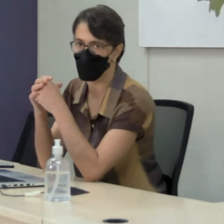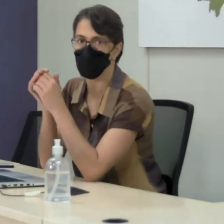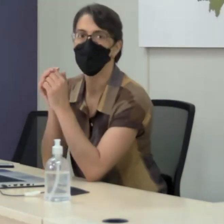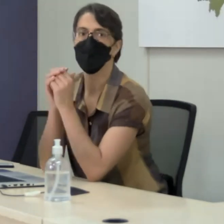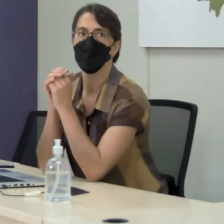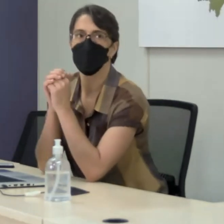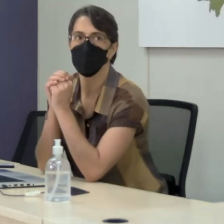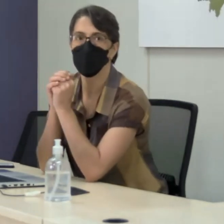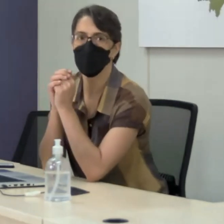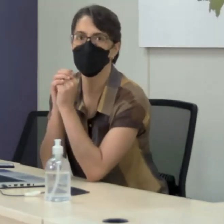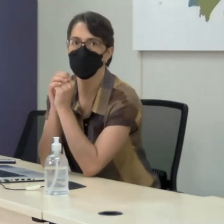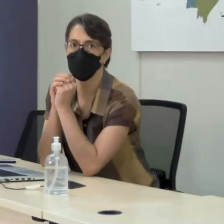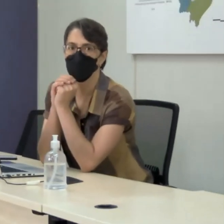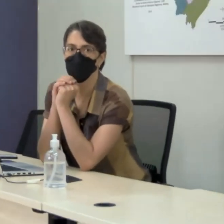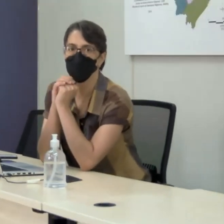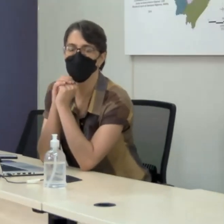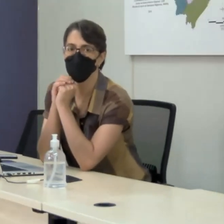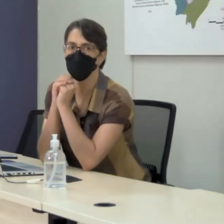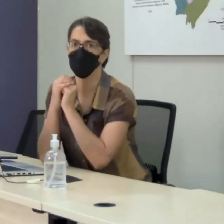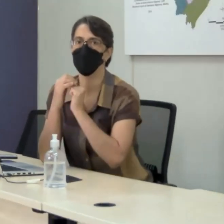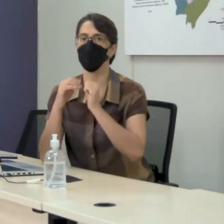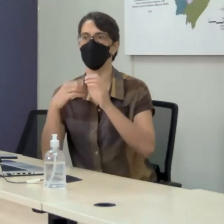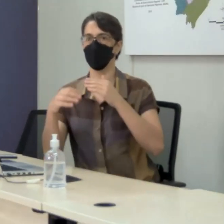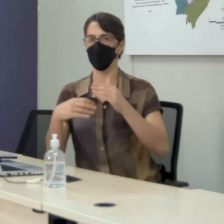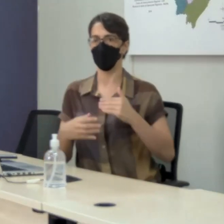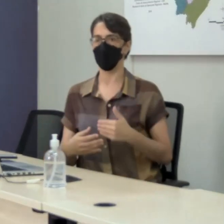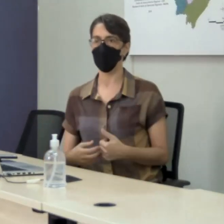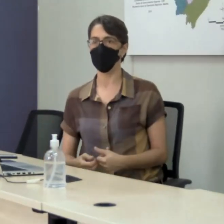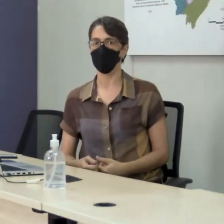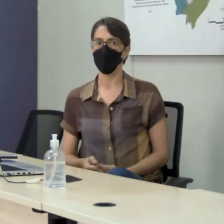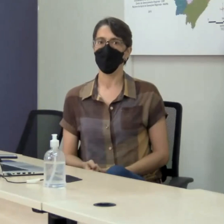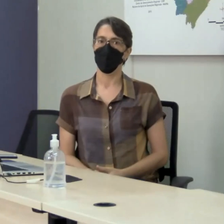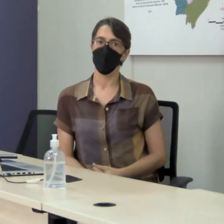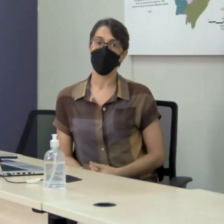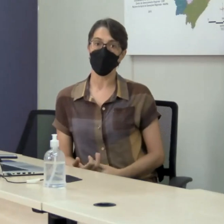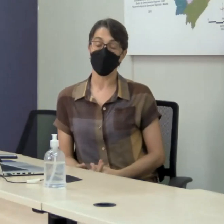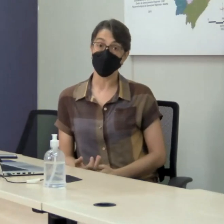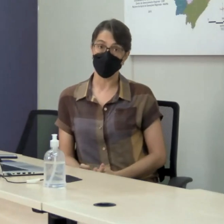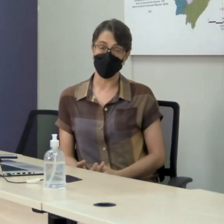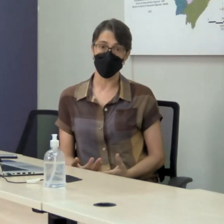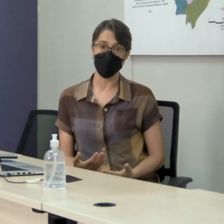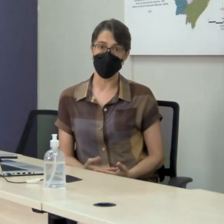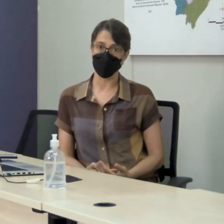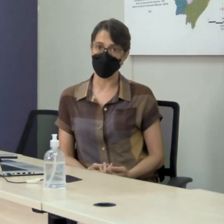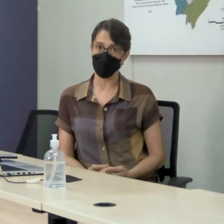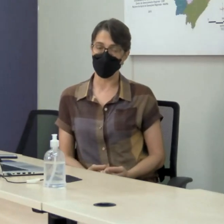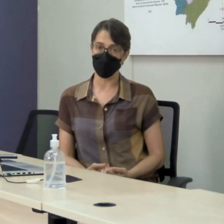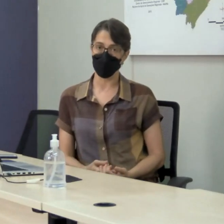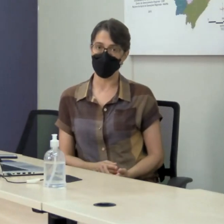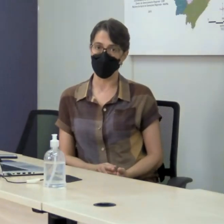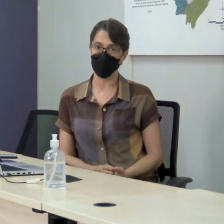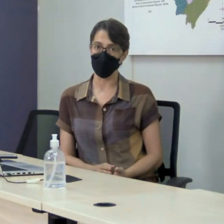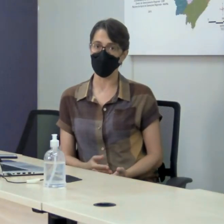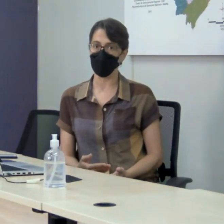vivendo com HIV que ficou gestantes durante o seu tratamento ela pode manter a mesma